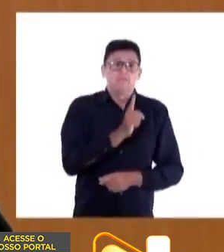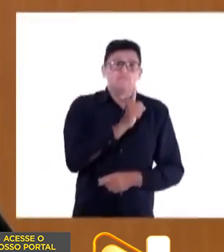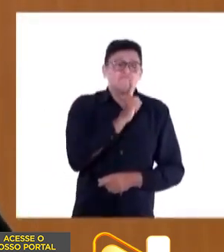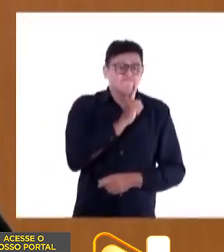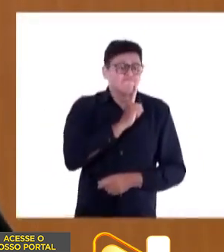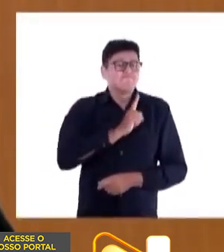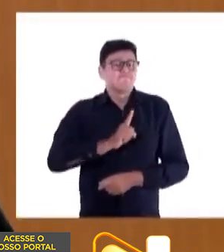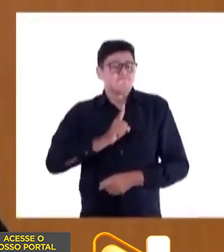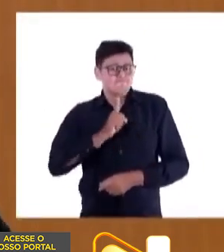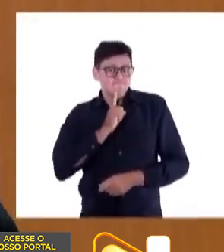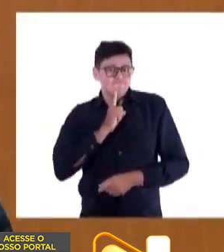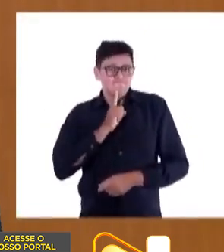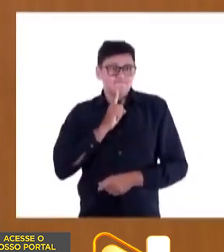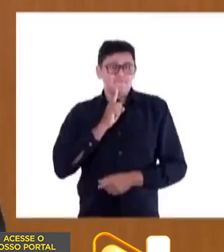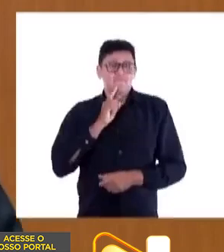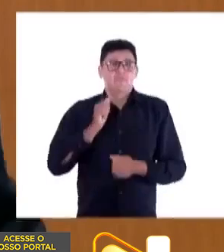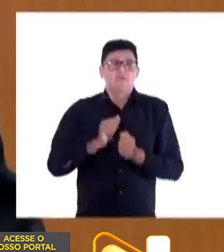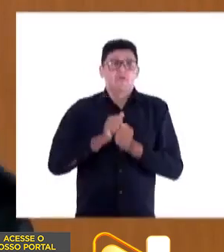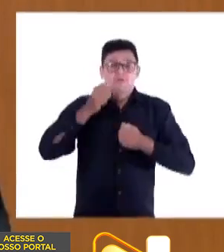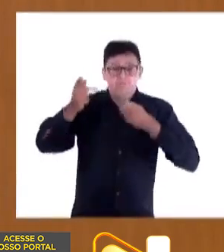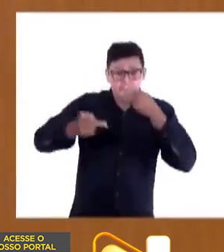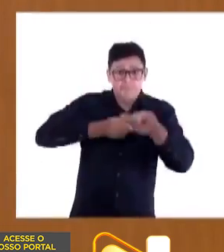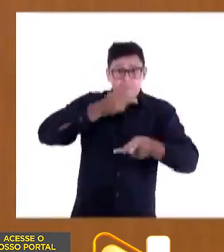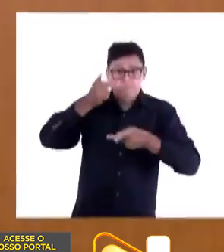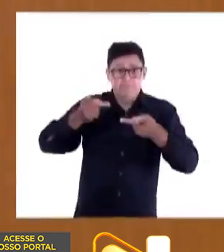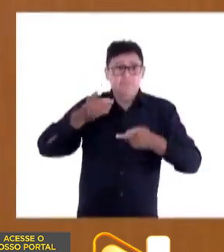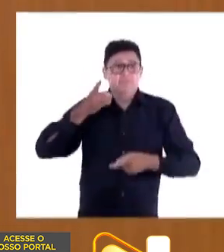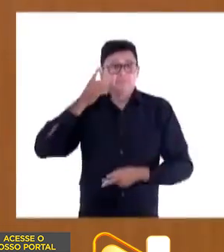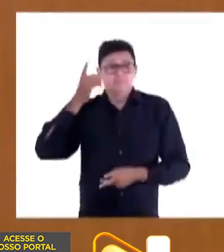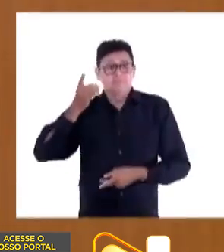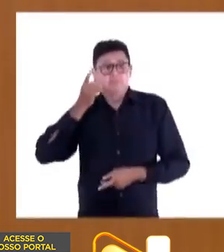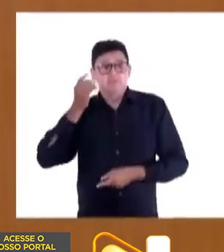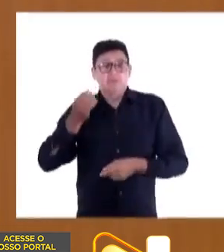Denário, ditas pelo deputado, que se